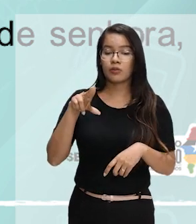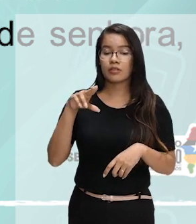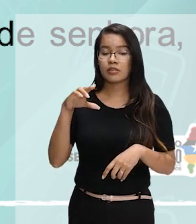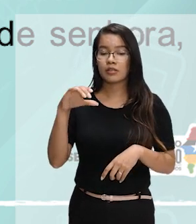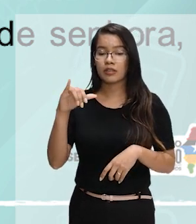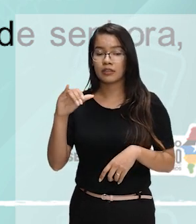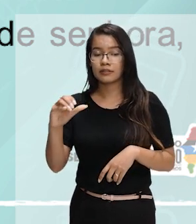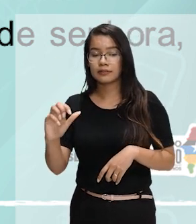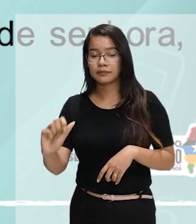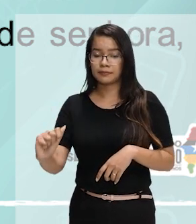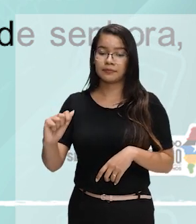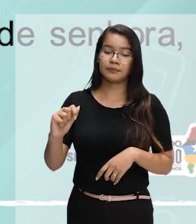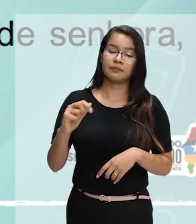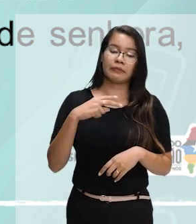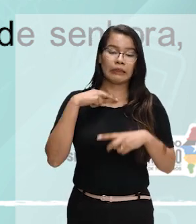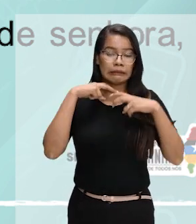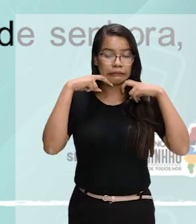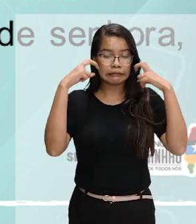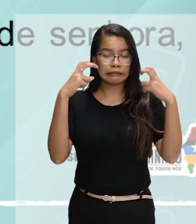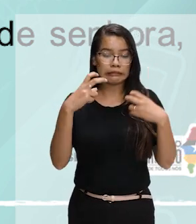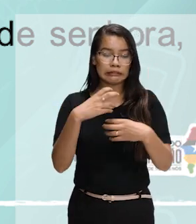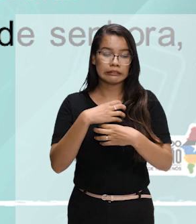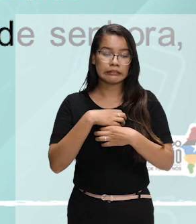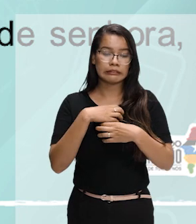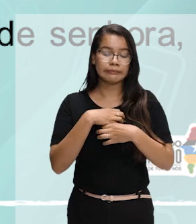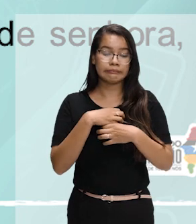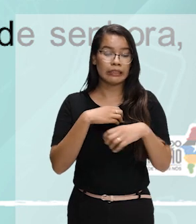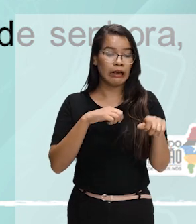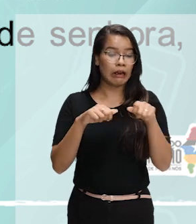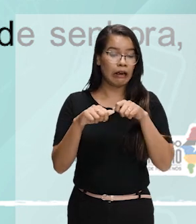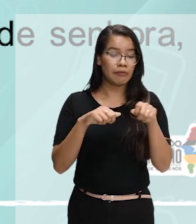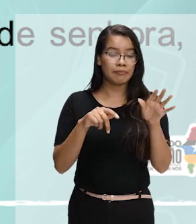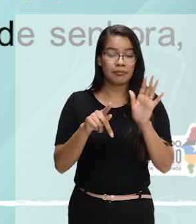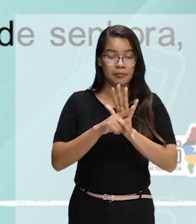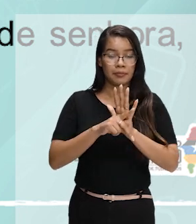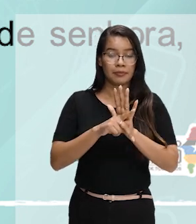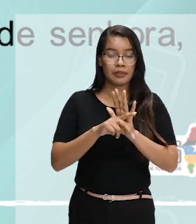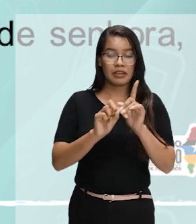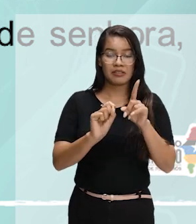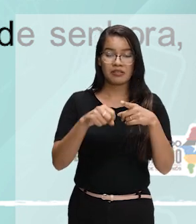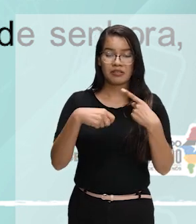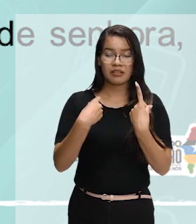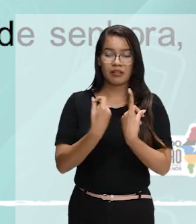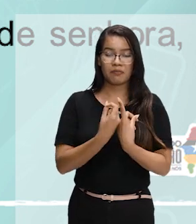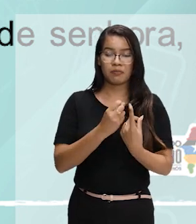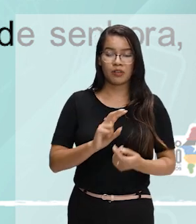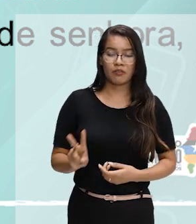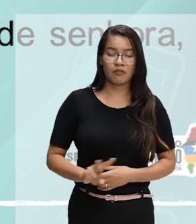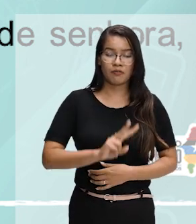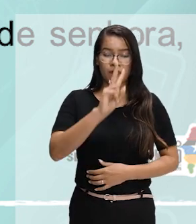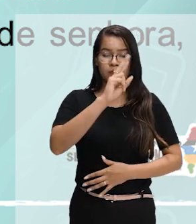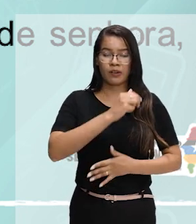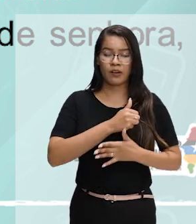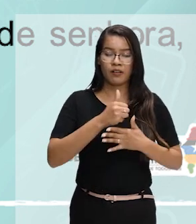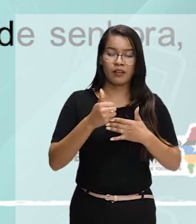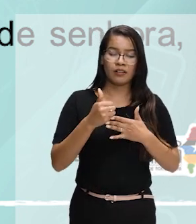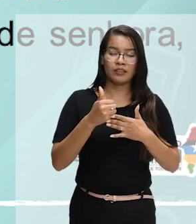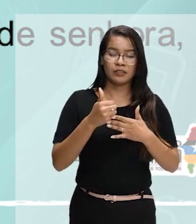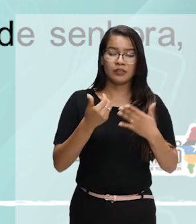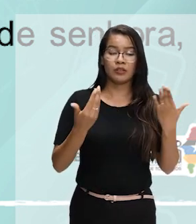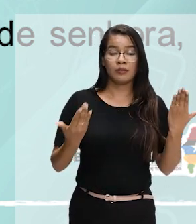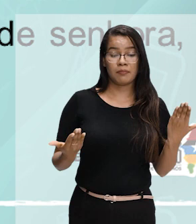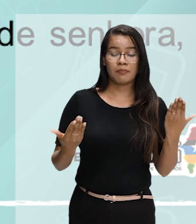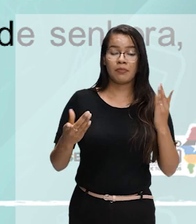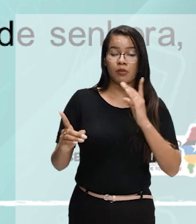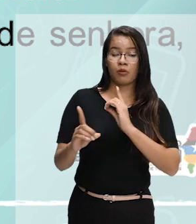uma espécie de redenção à vida que levara. Com isso, mesmo que Lúcia não tenha levado uma vida de senhora,